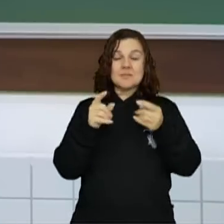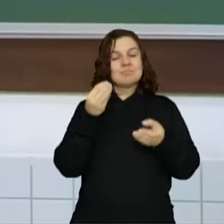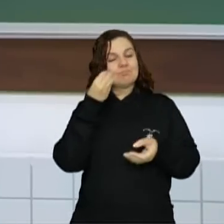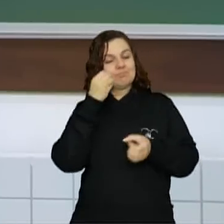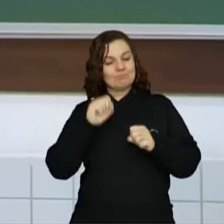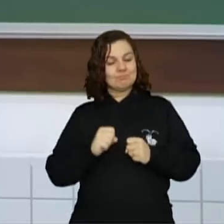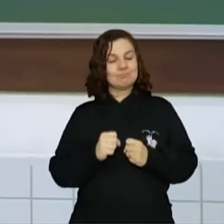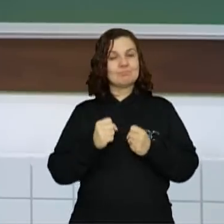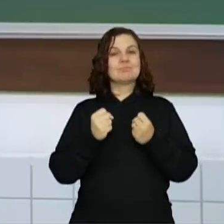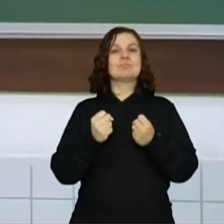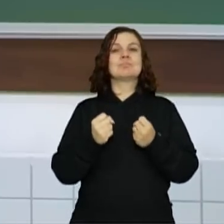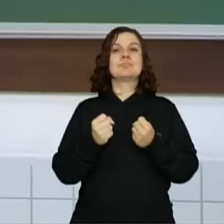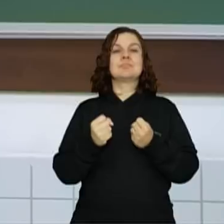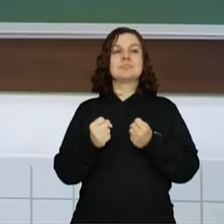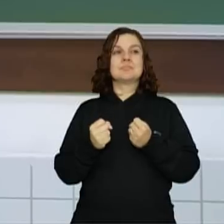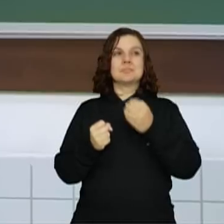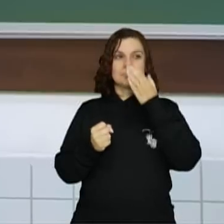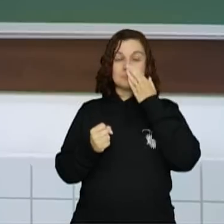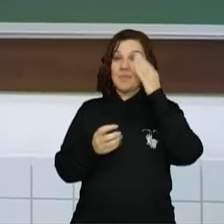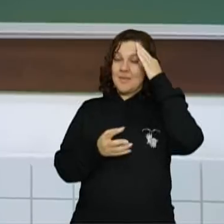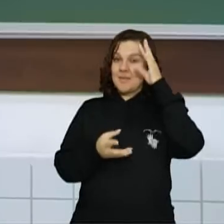mas apenas ali